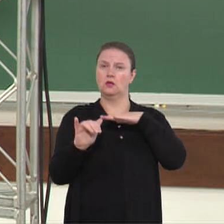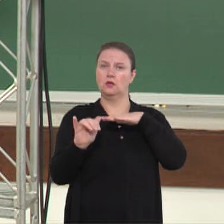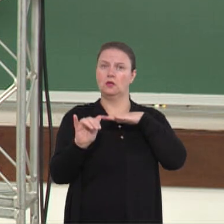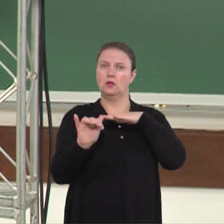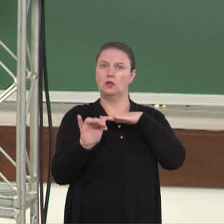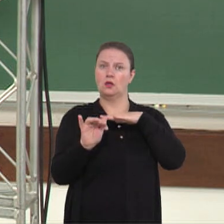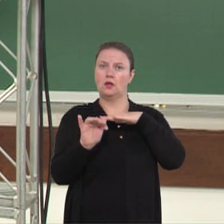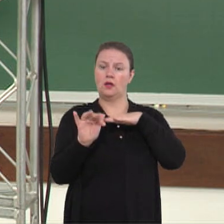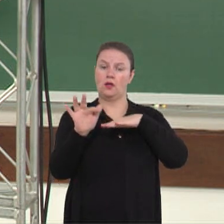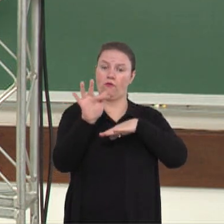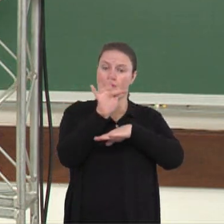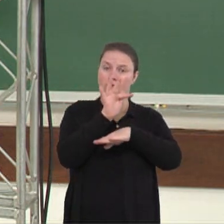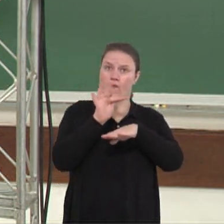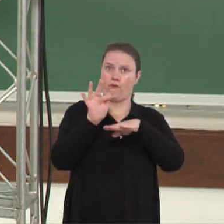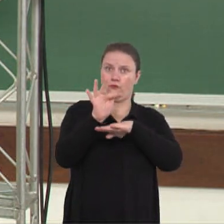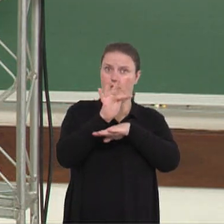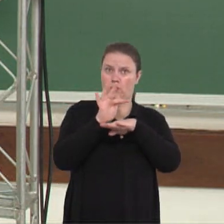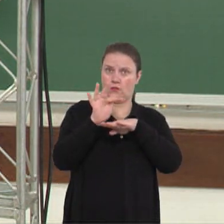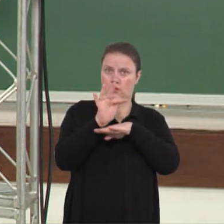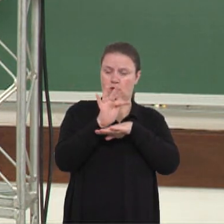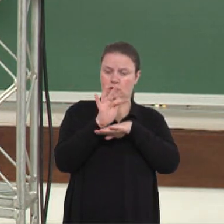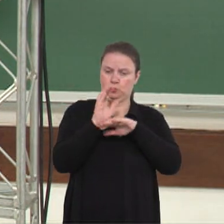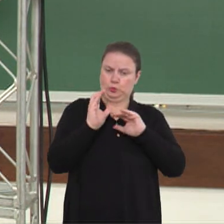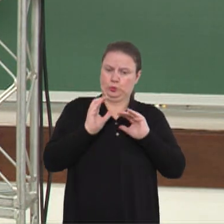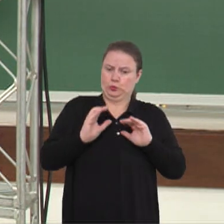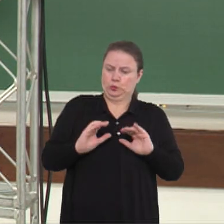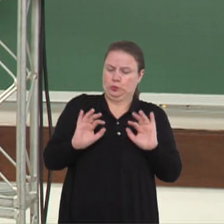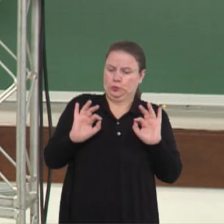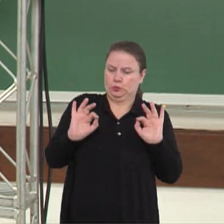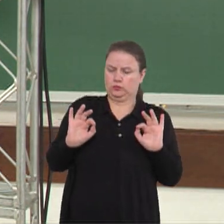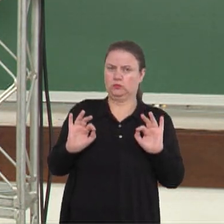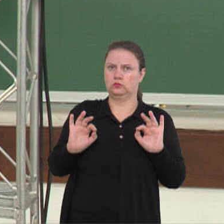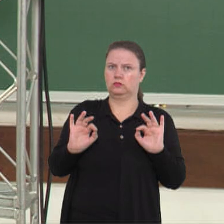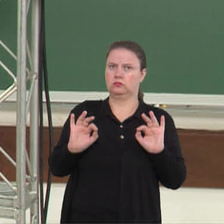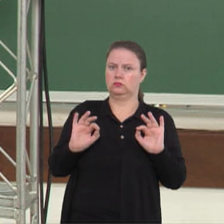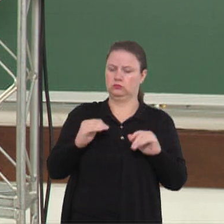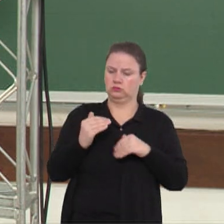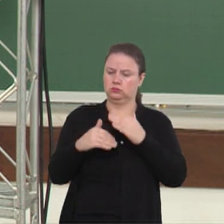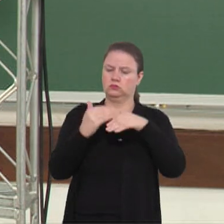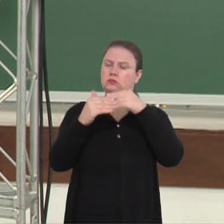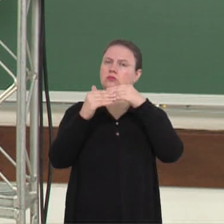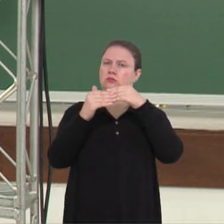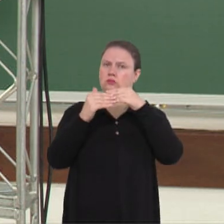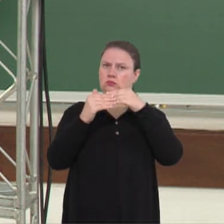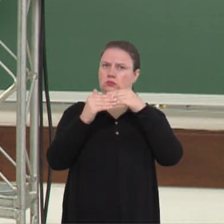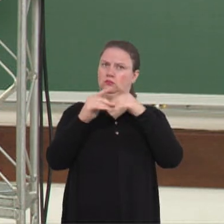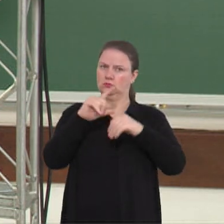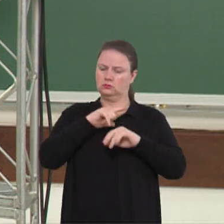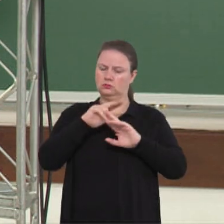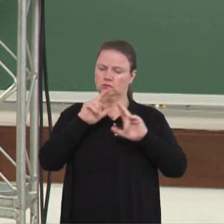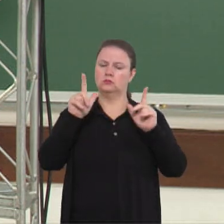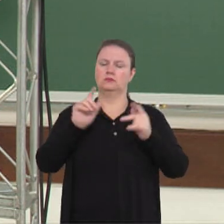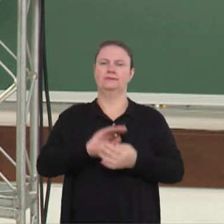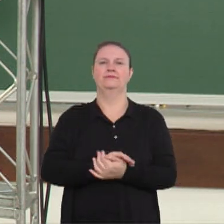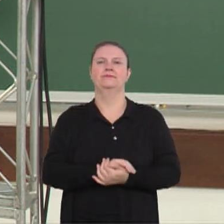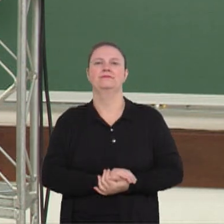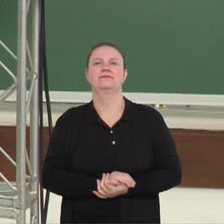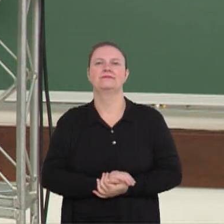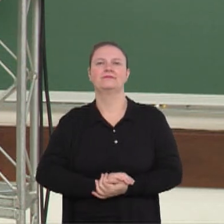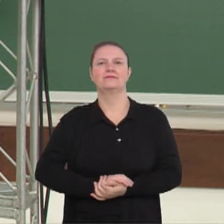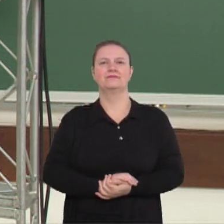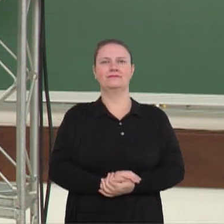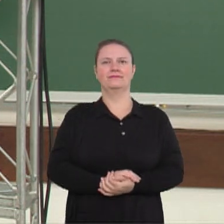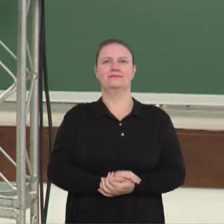tá ok seria mais apropriada então usar o show nós aqui ok beleza fica claro isso aqui